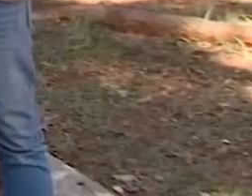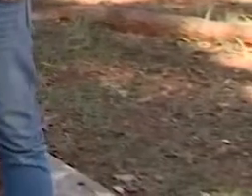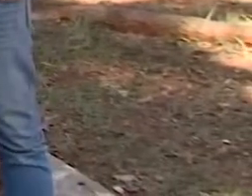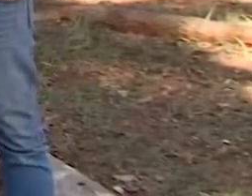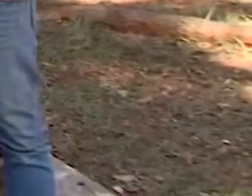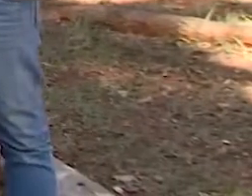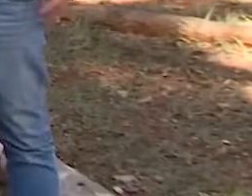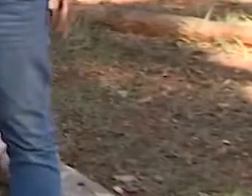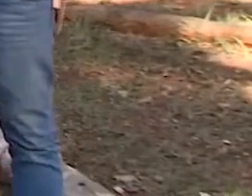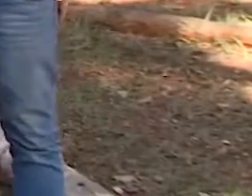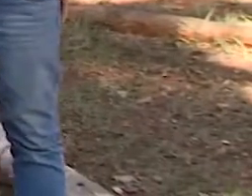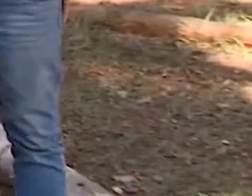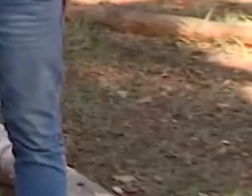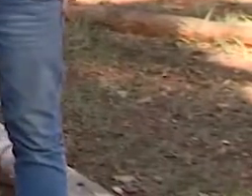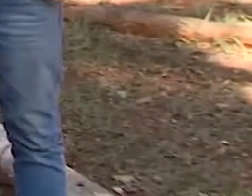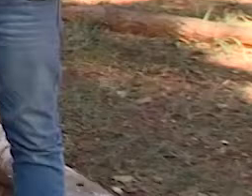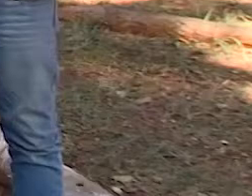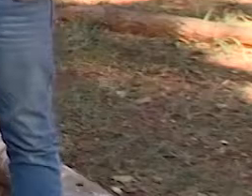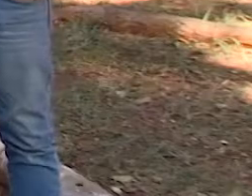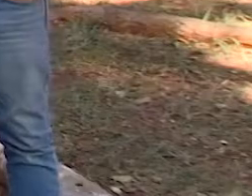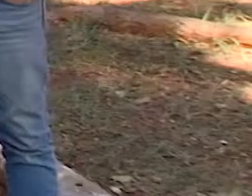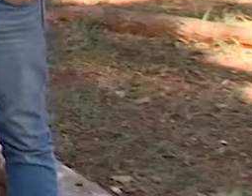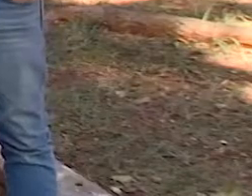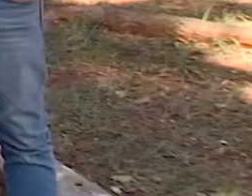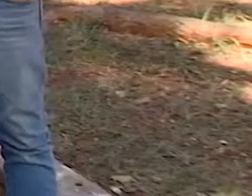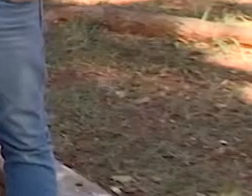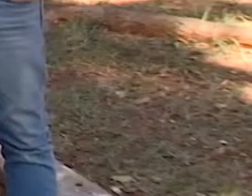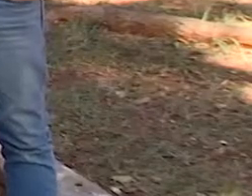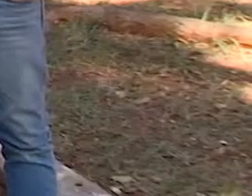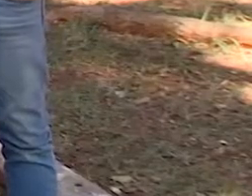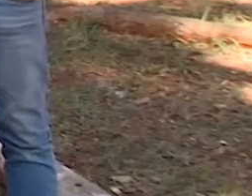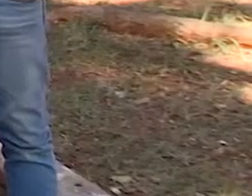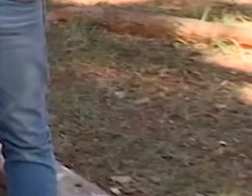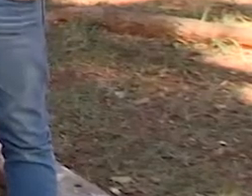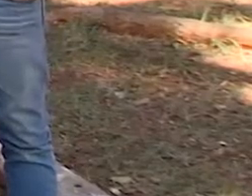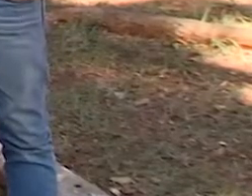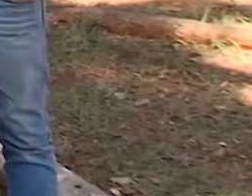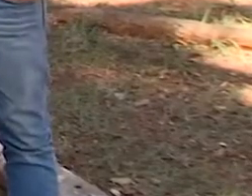com aglomeração, evidentemente, amanhã no